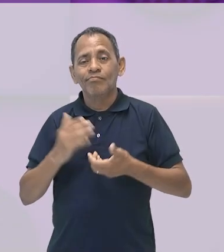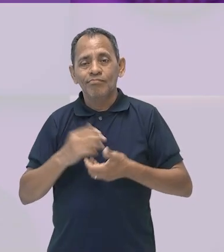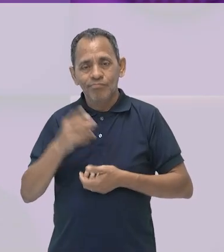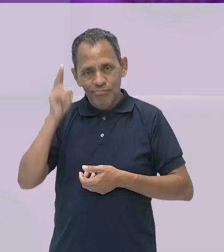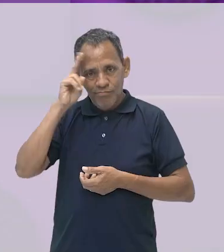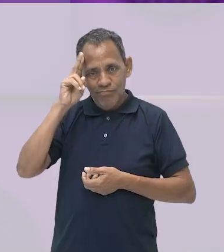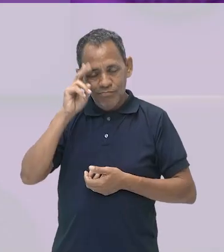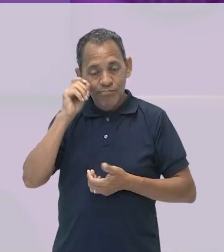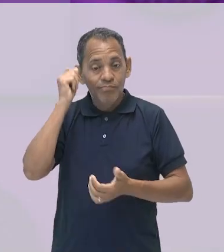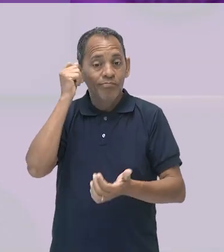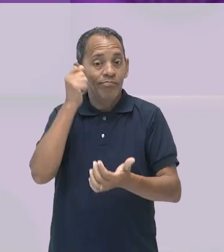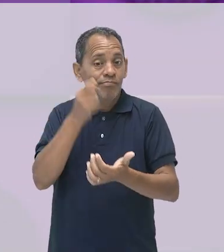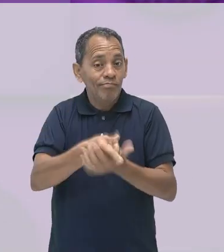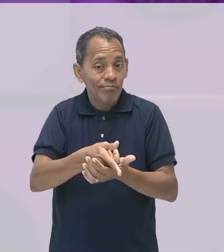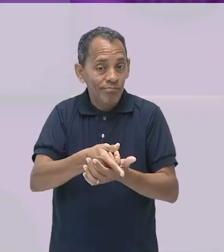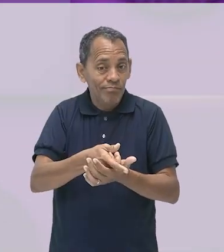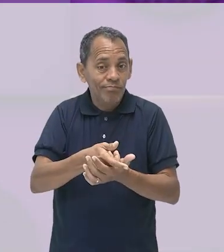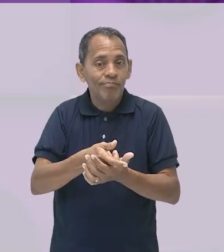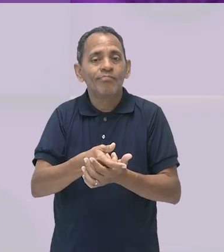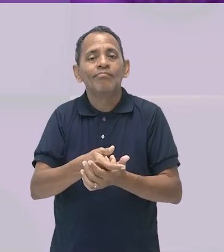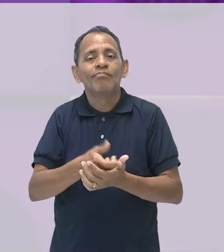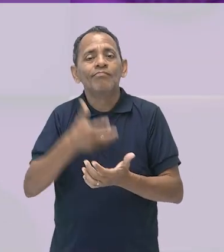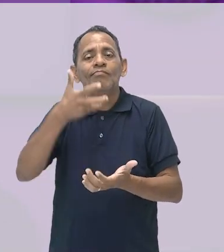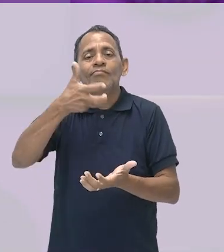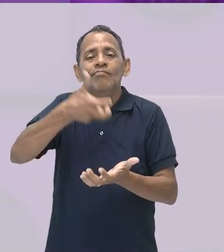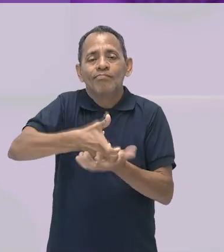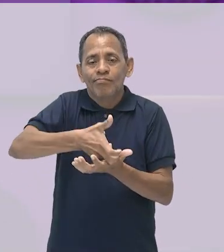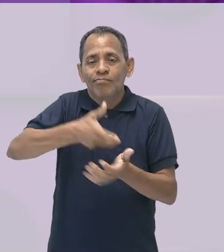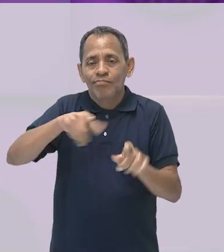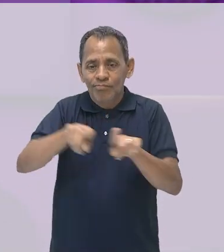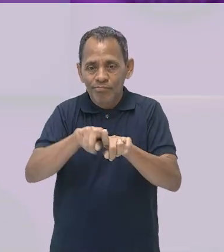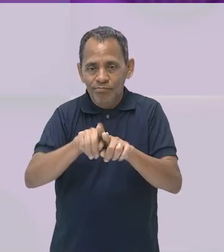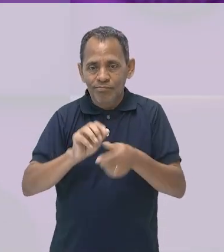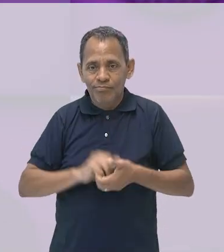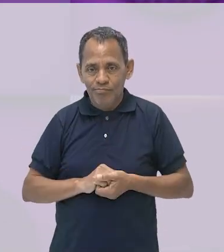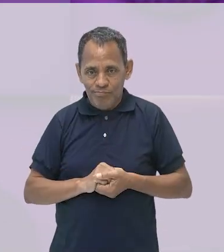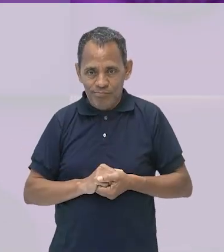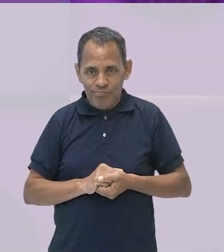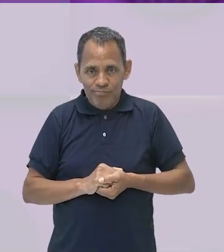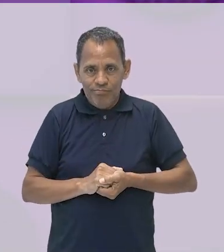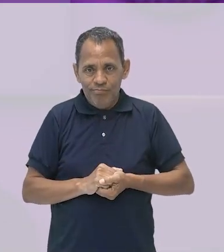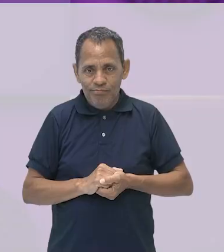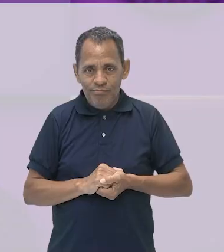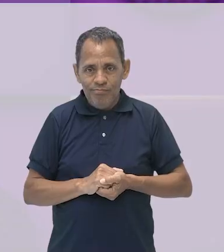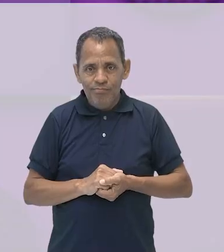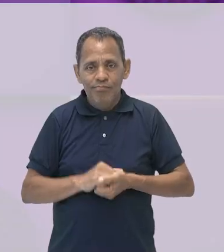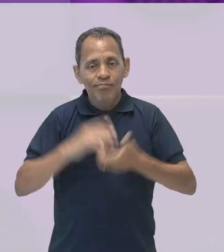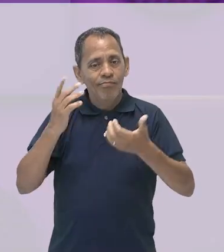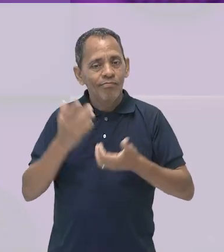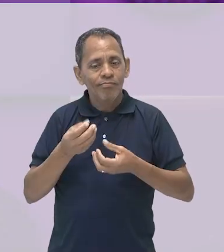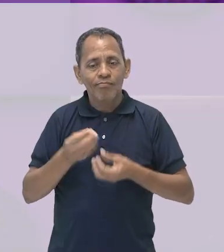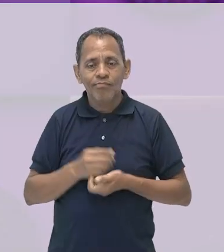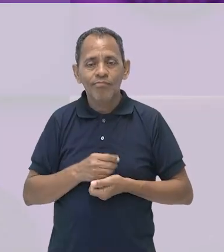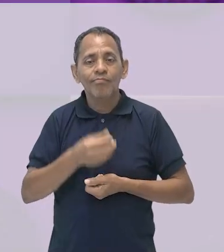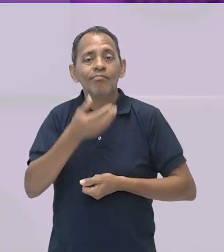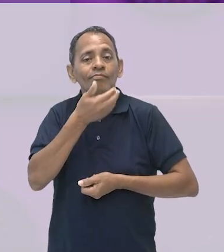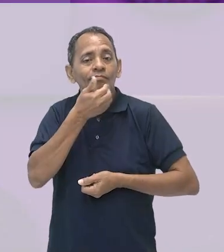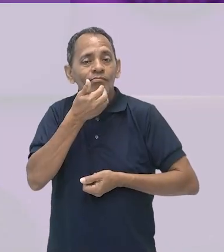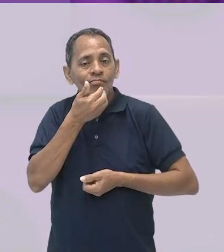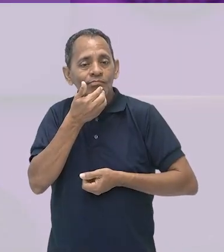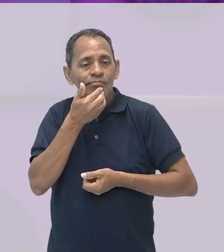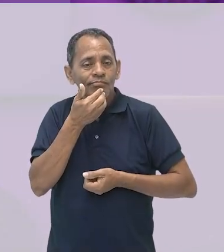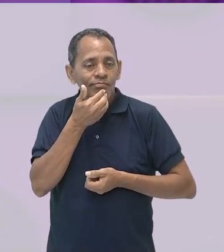Muito bem, lembrando que ela vai pagar à vista, certo? Ela vai pagar à vista. Então, qual seria